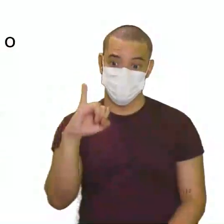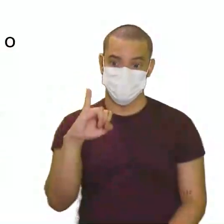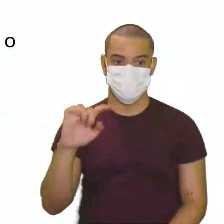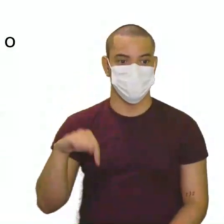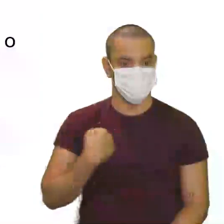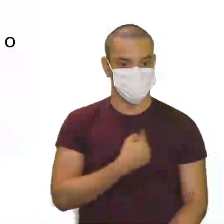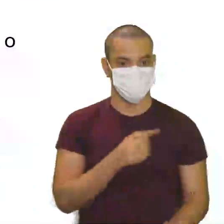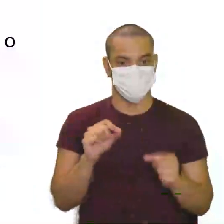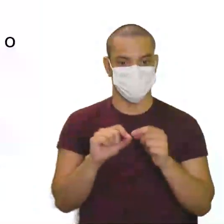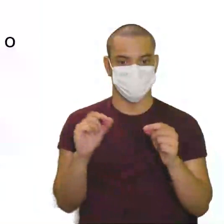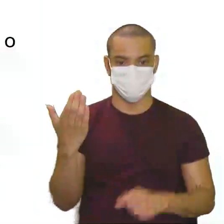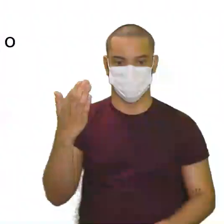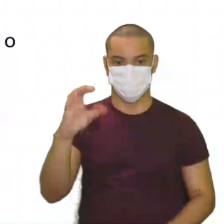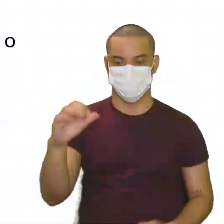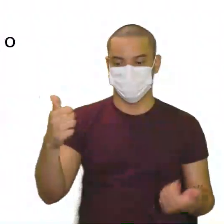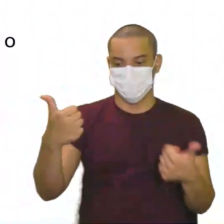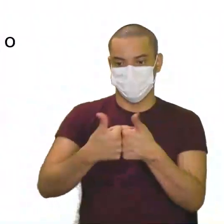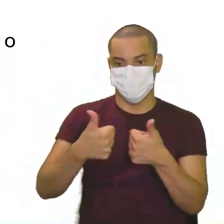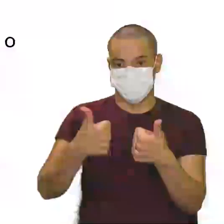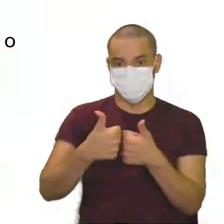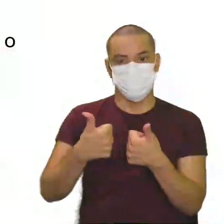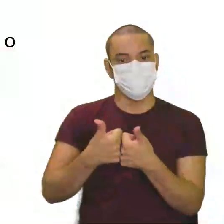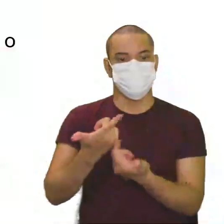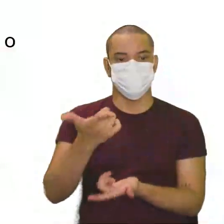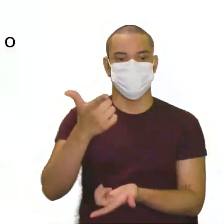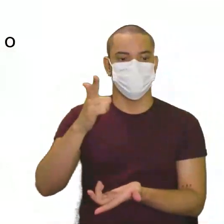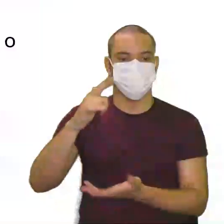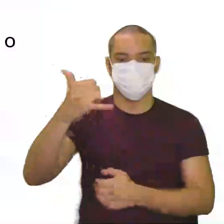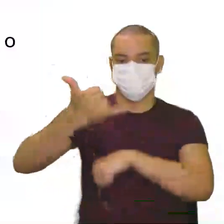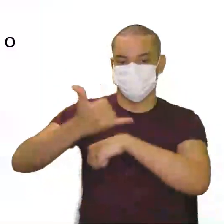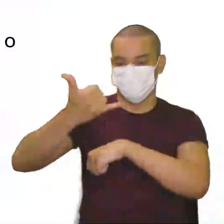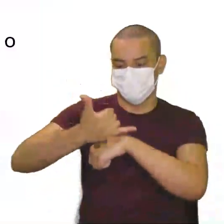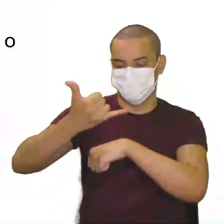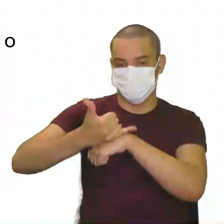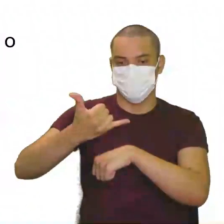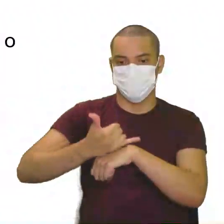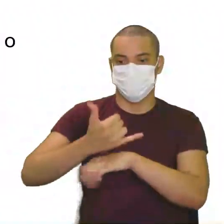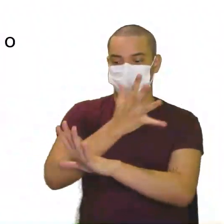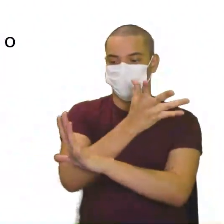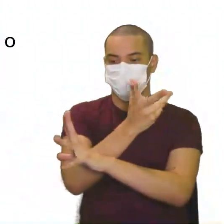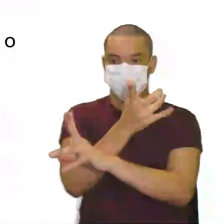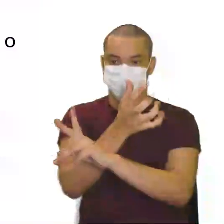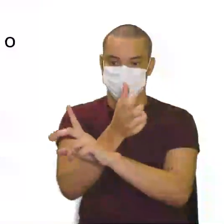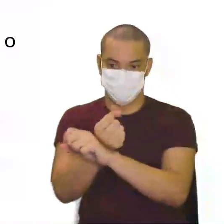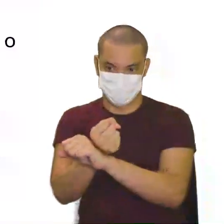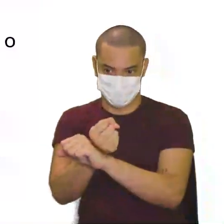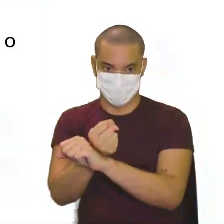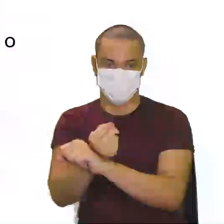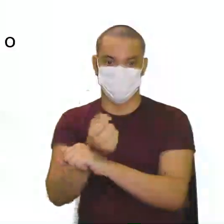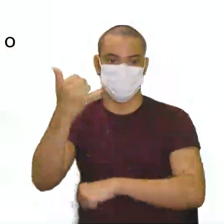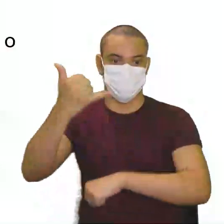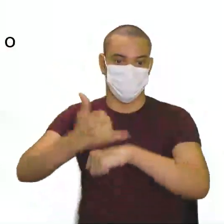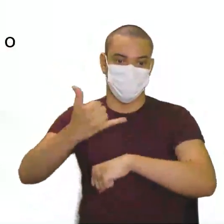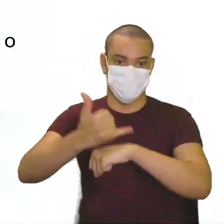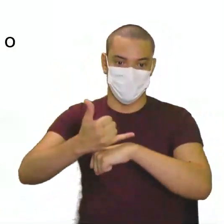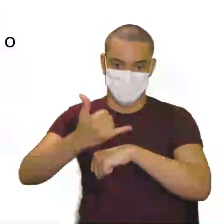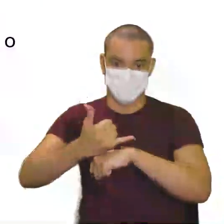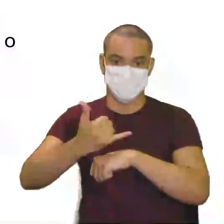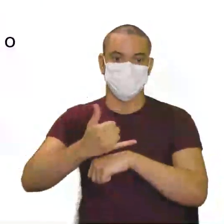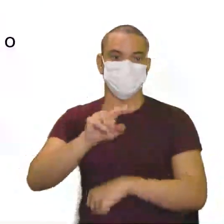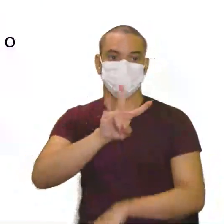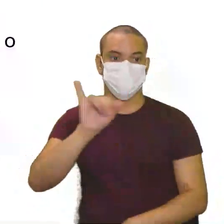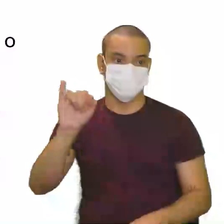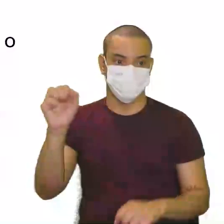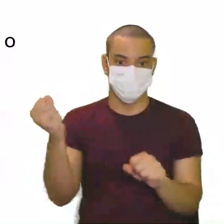colocarmos um imã próximo a um pedaço de Ferro o imã irá atrair o ferro e o